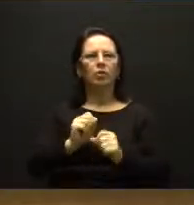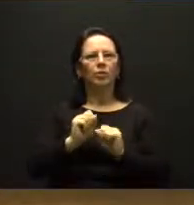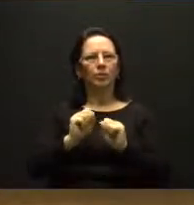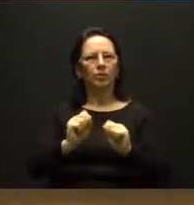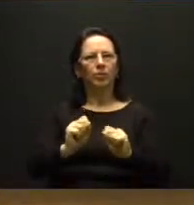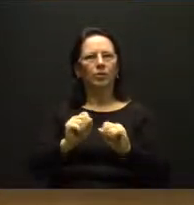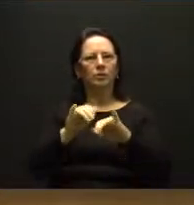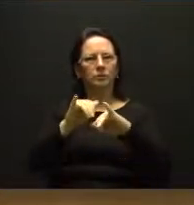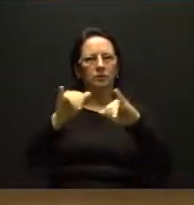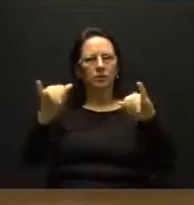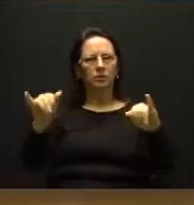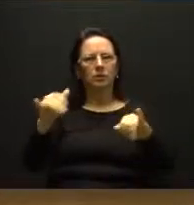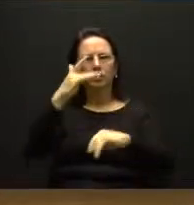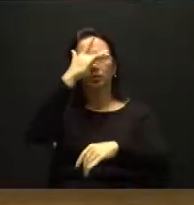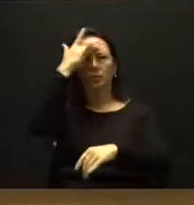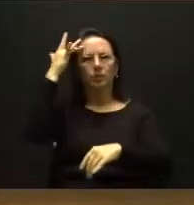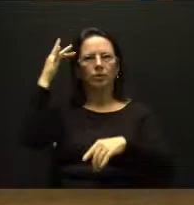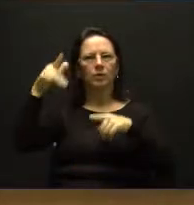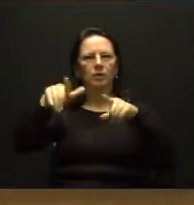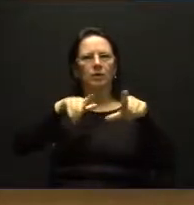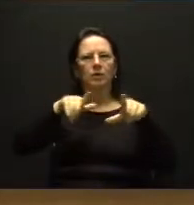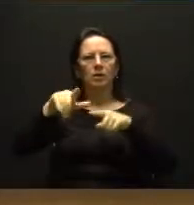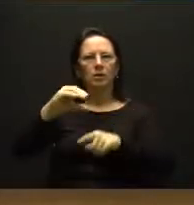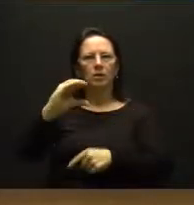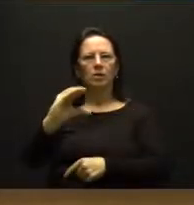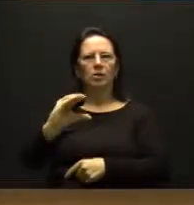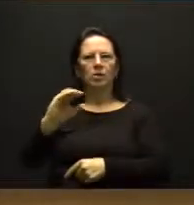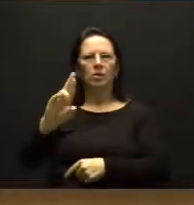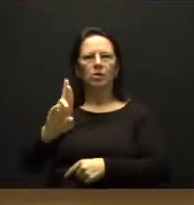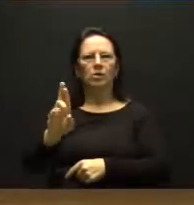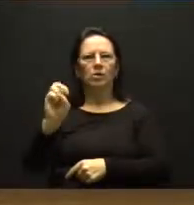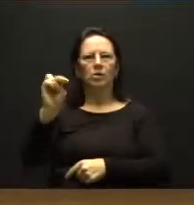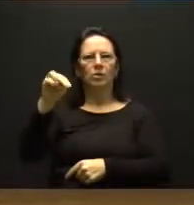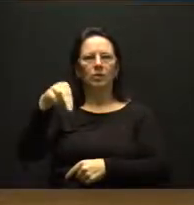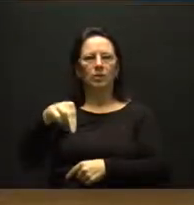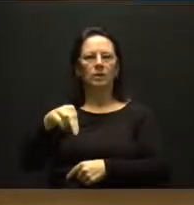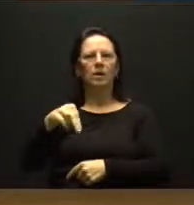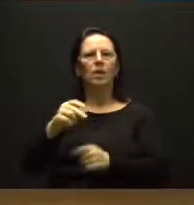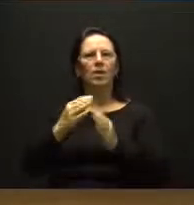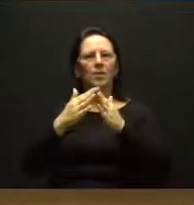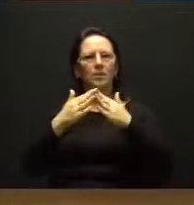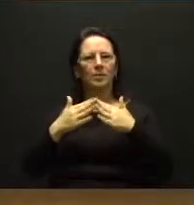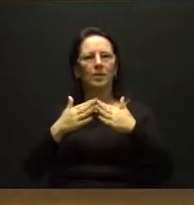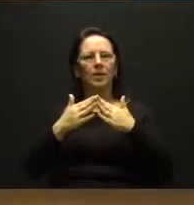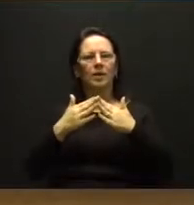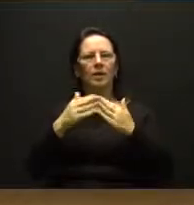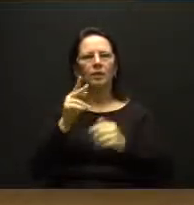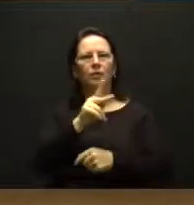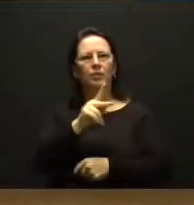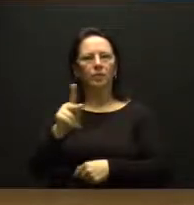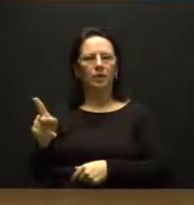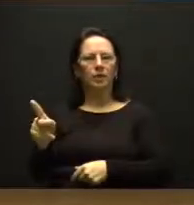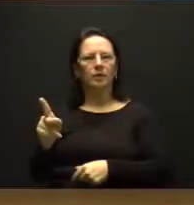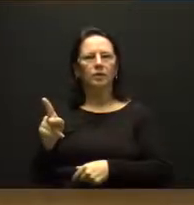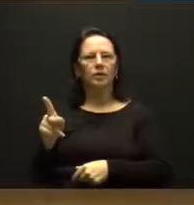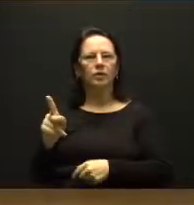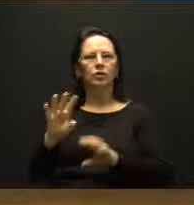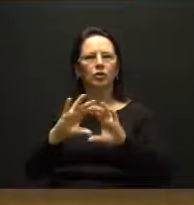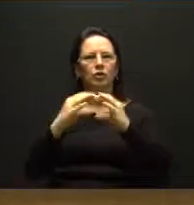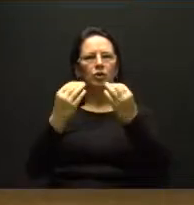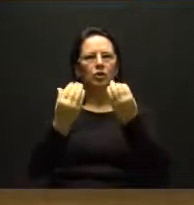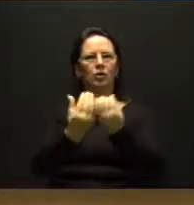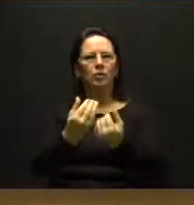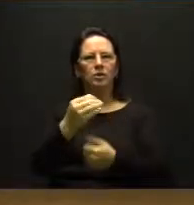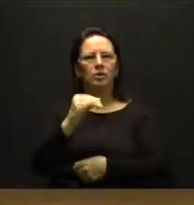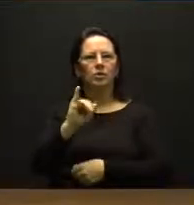transmitir para os trabalhadores da costa então que caiu a zero acesso ao presidente da comissão especial de inquérito e